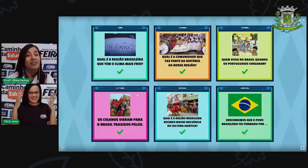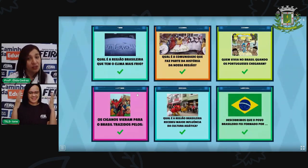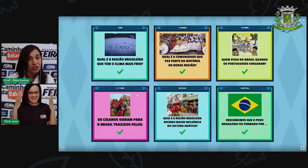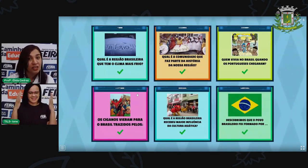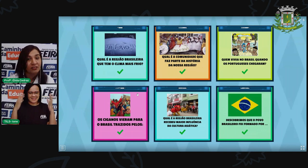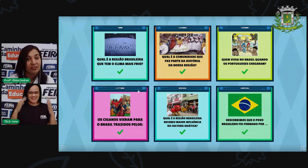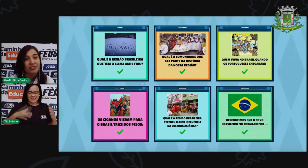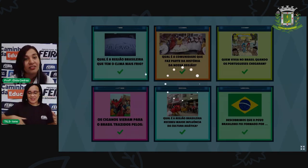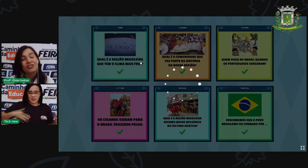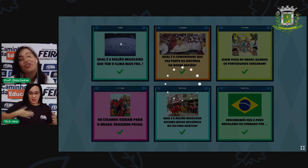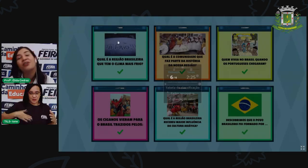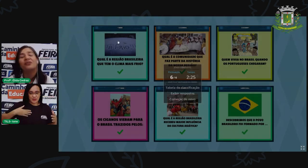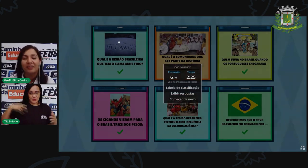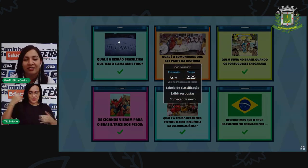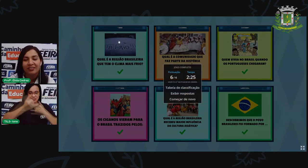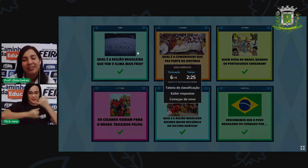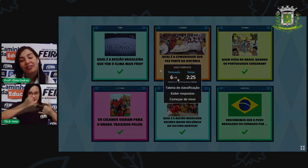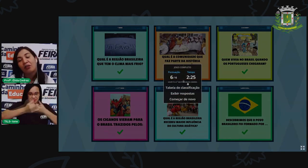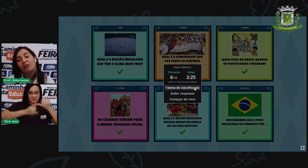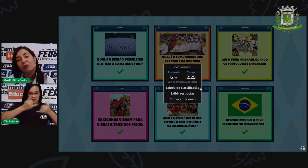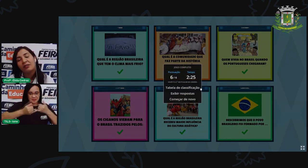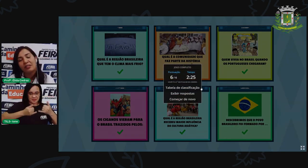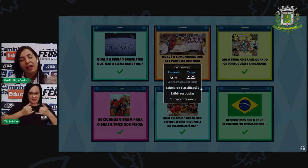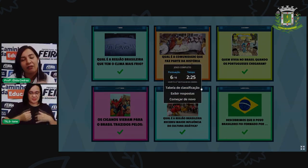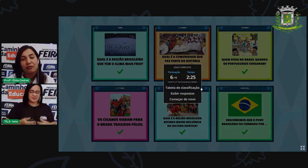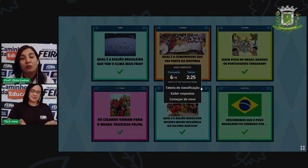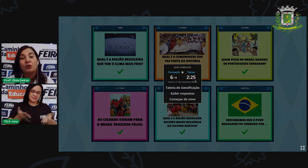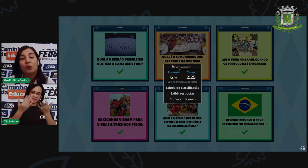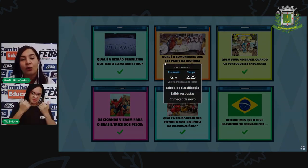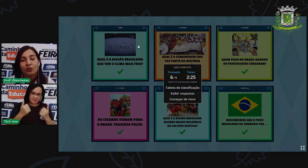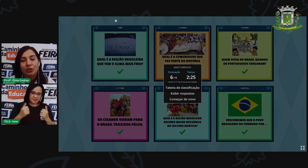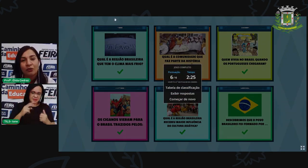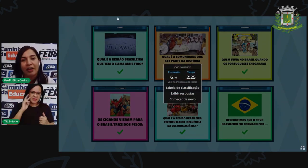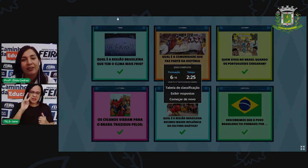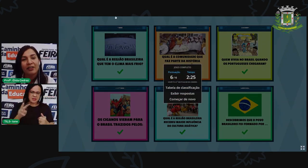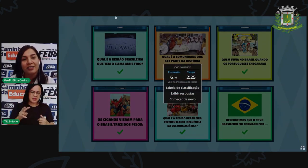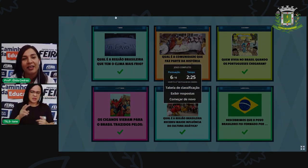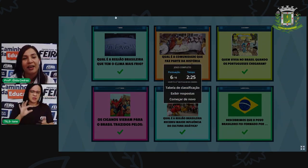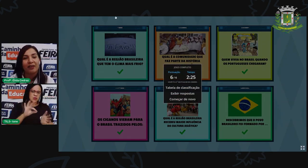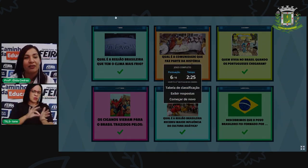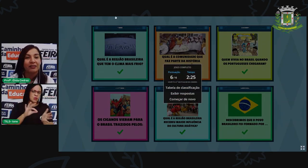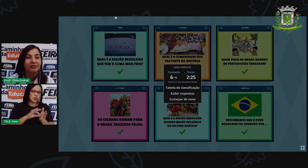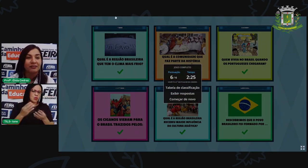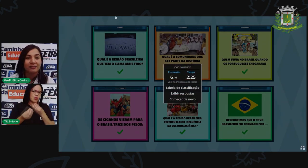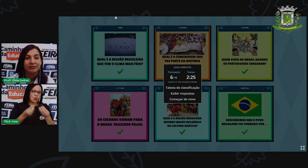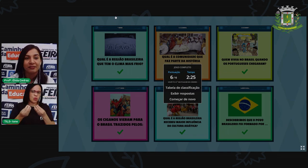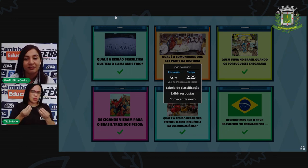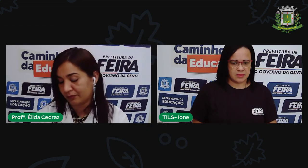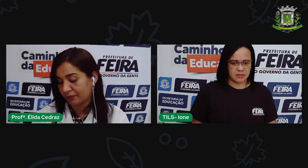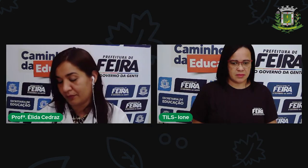Gostaram do nosso jogo? Então vamos lá, vamos continuar a nossa aula.